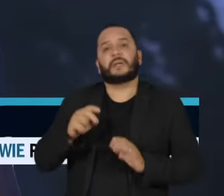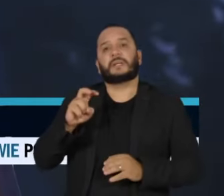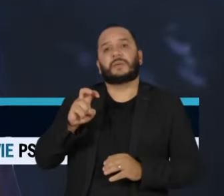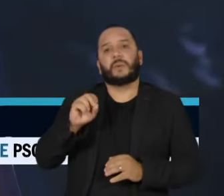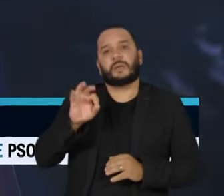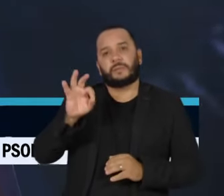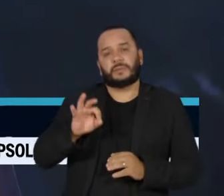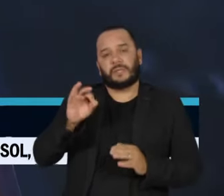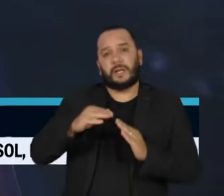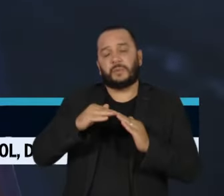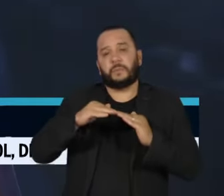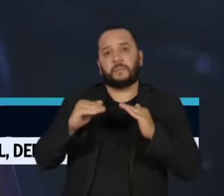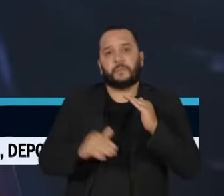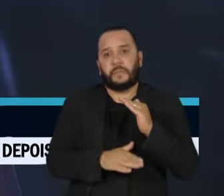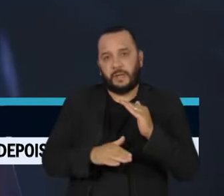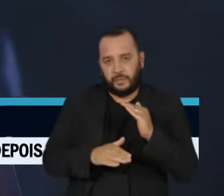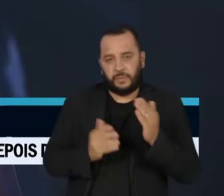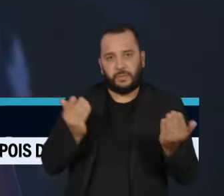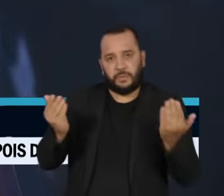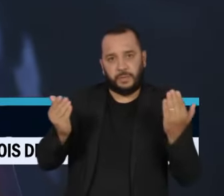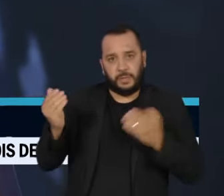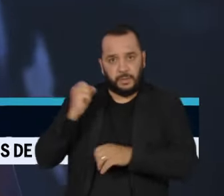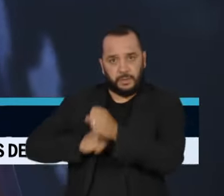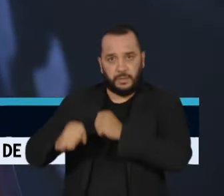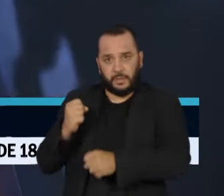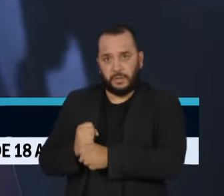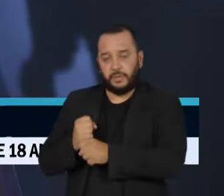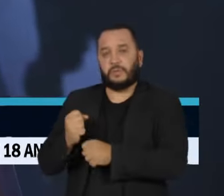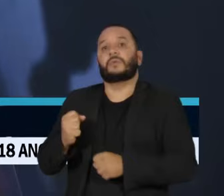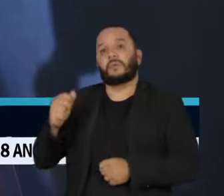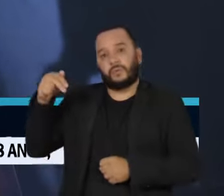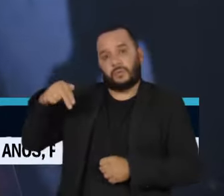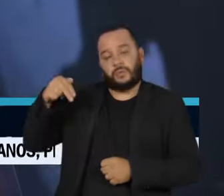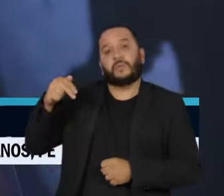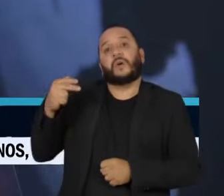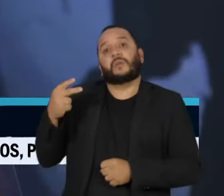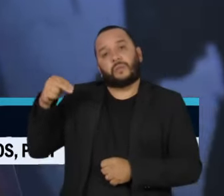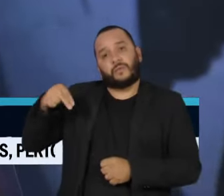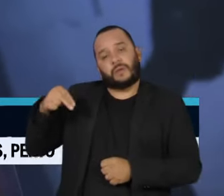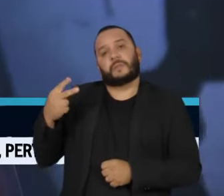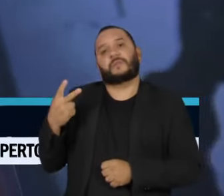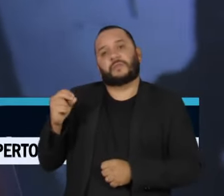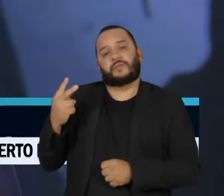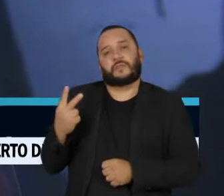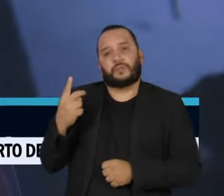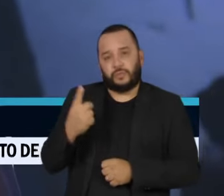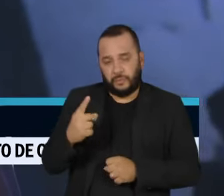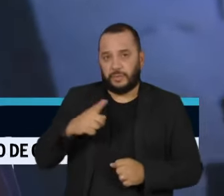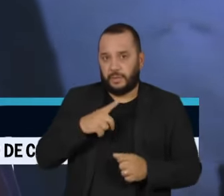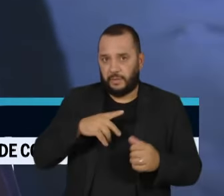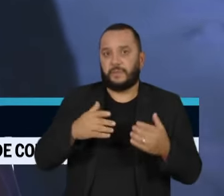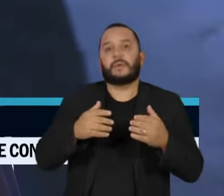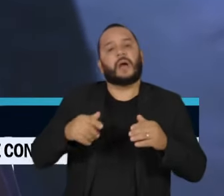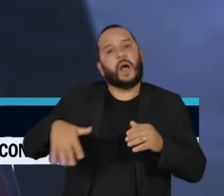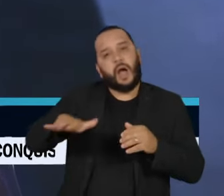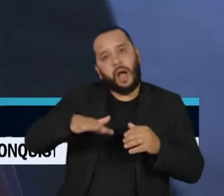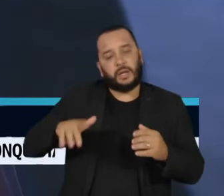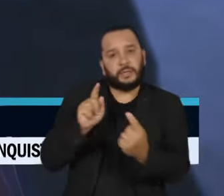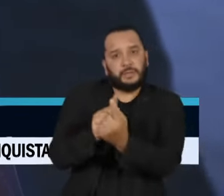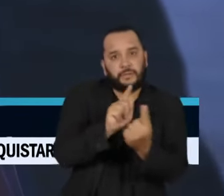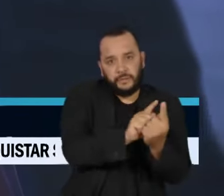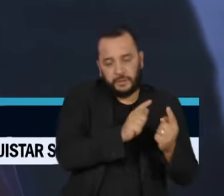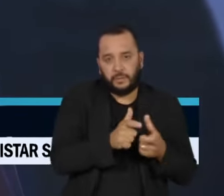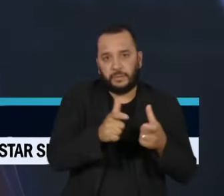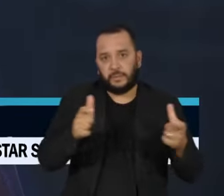em novembro de 2021. Houve a abertura de vagas no comércio e no setor de serviços. Agricultura, indústria e construção tiveram